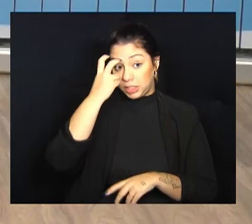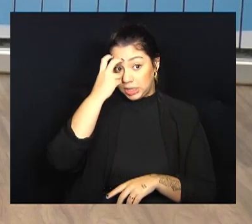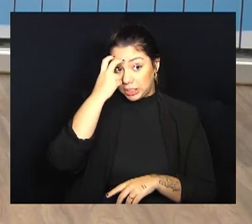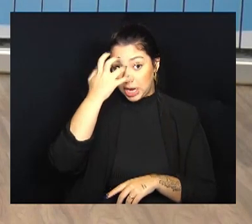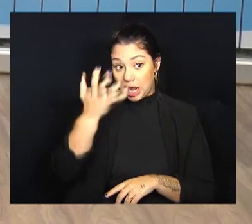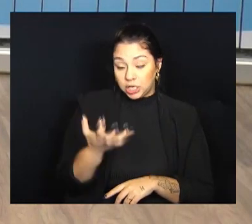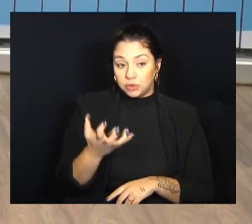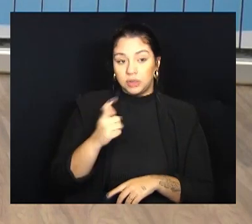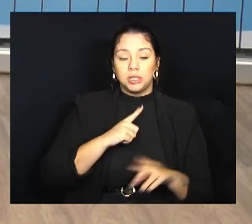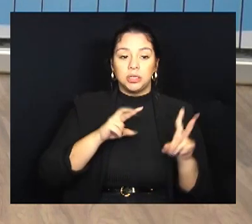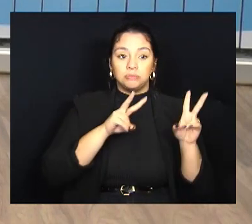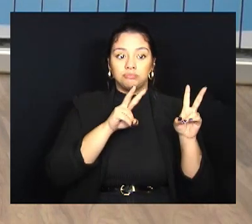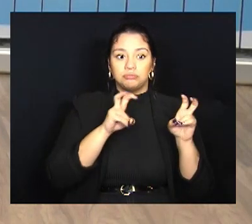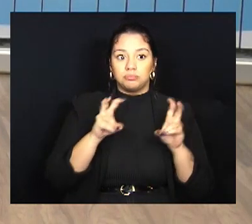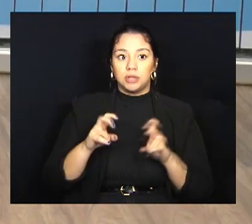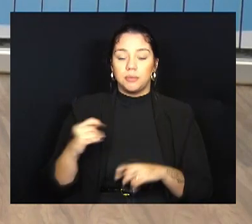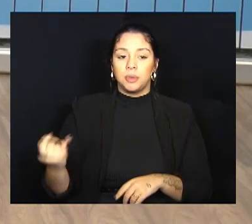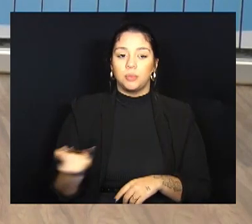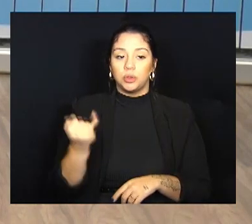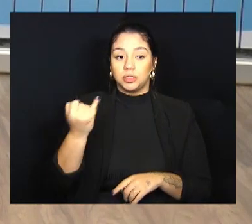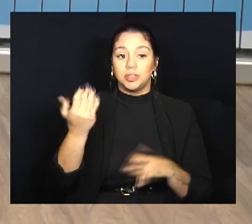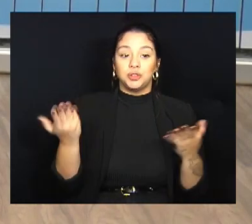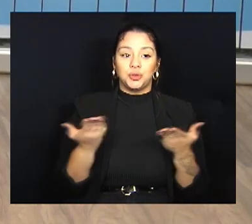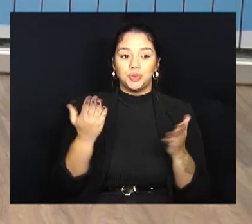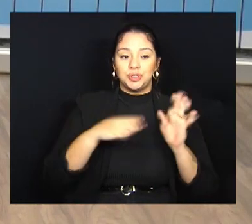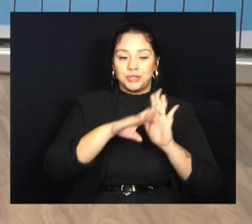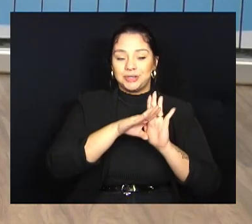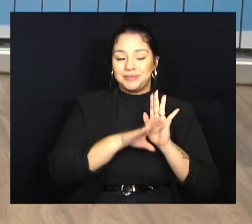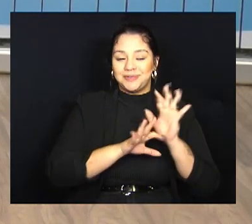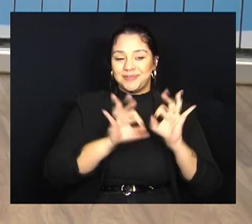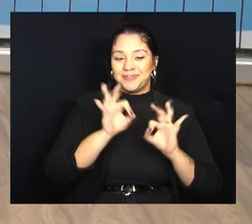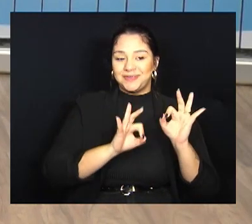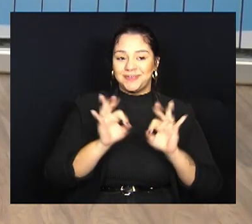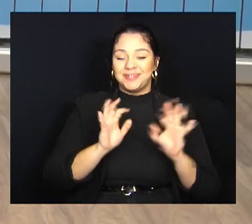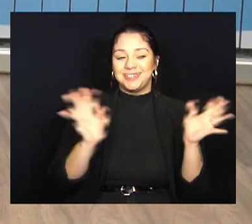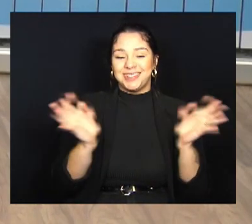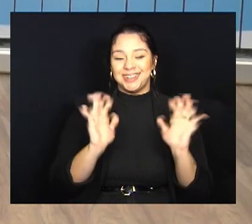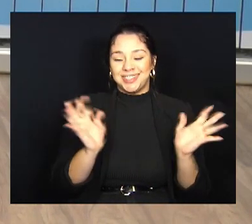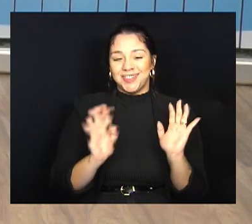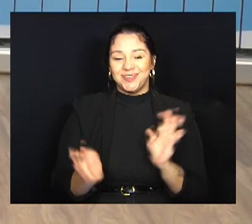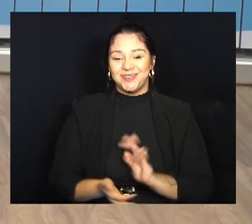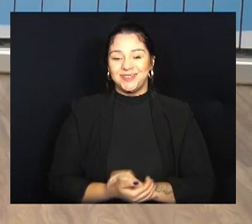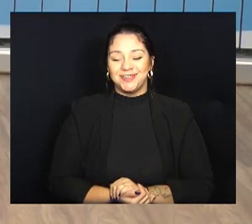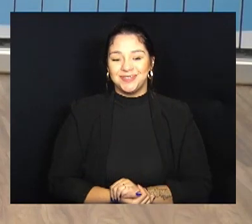Tem muitos assuntos interessantes aqui na nossa programação. E até mais. Tchau, tchau.